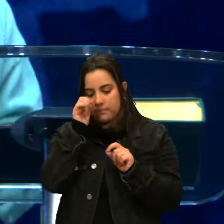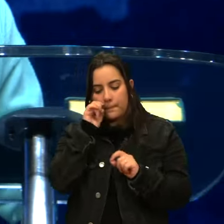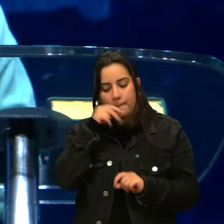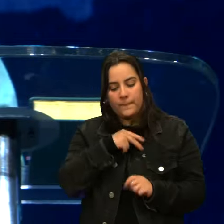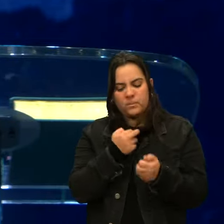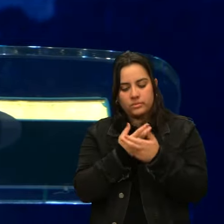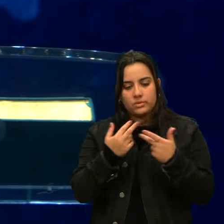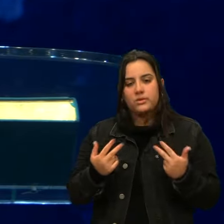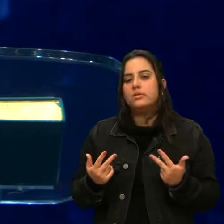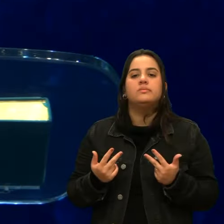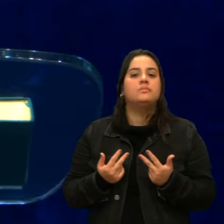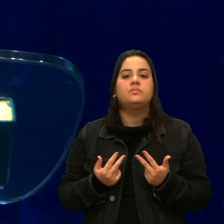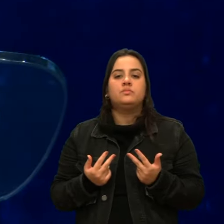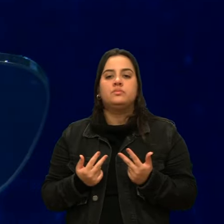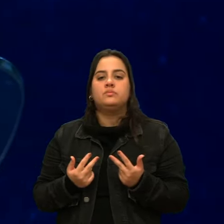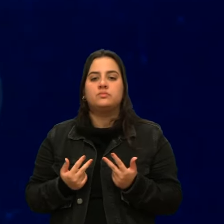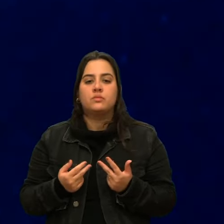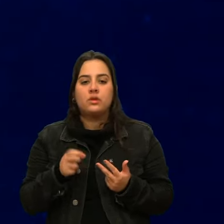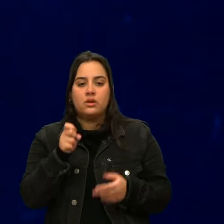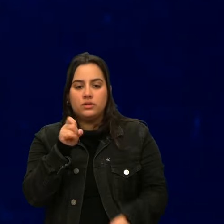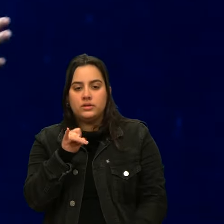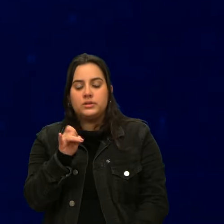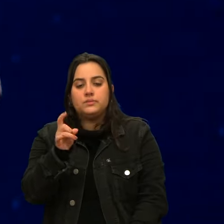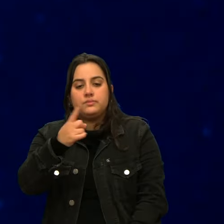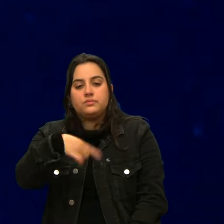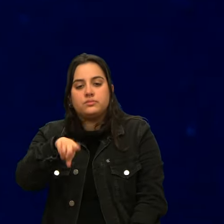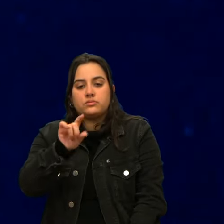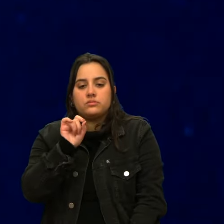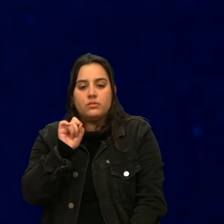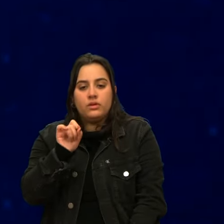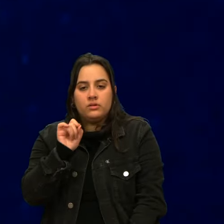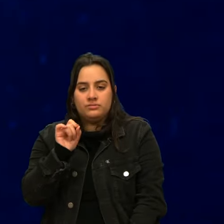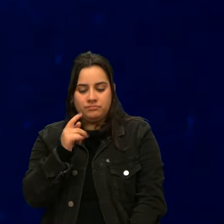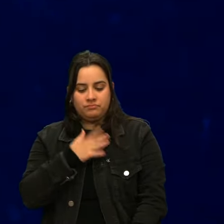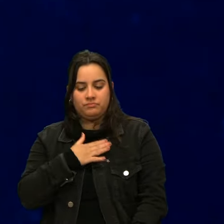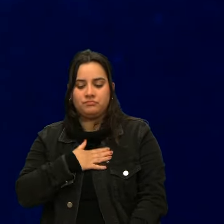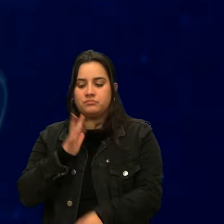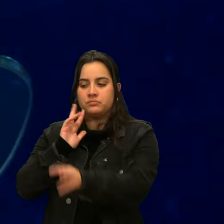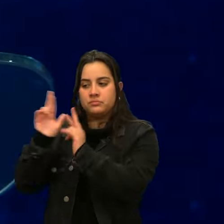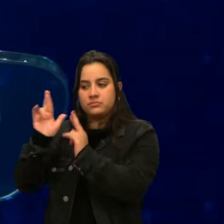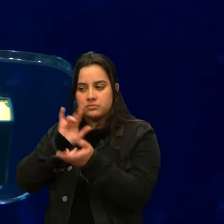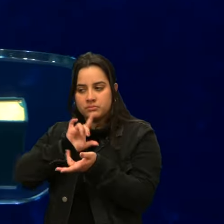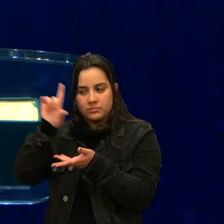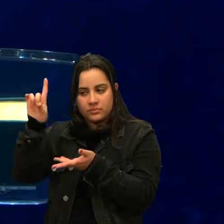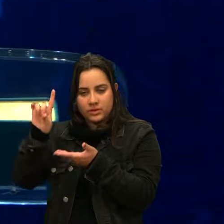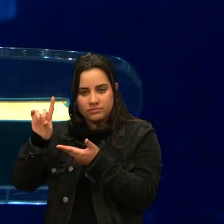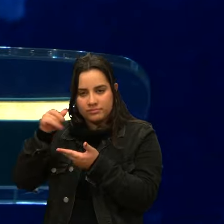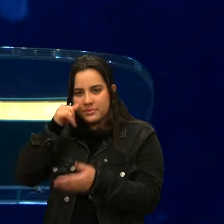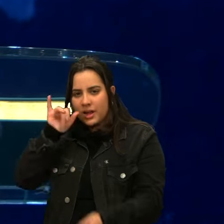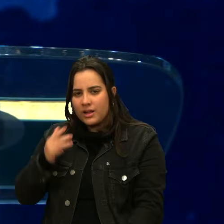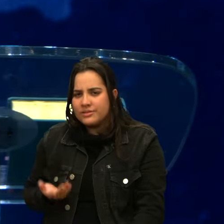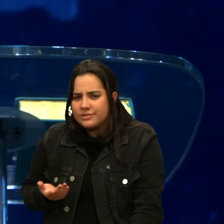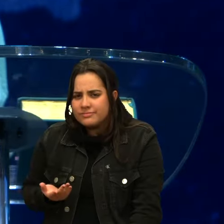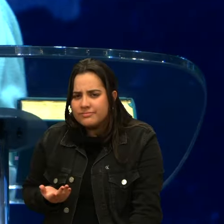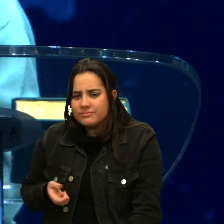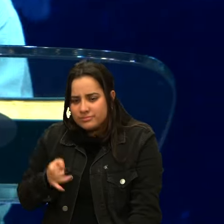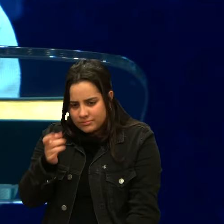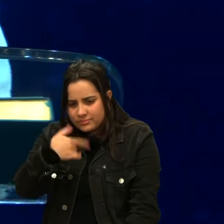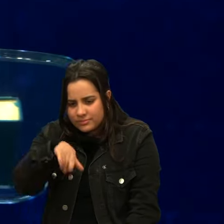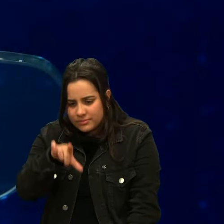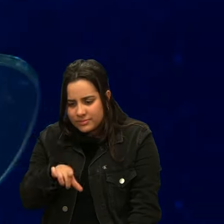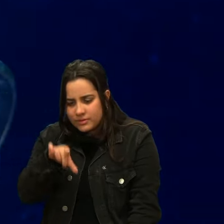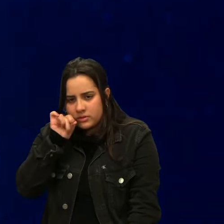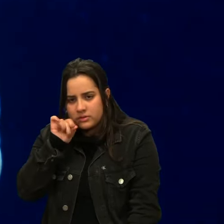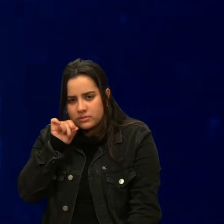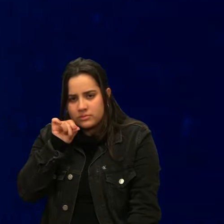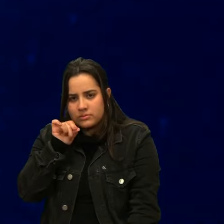redor? Será que você tem deixado de ter um relacionamento com o Senhor? Será que você tem escolhido gastar